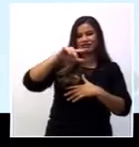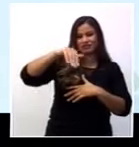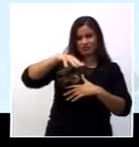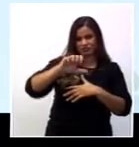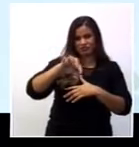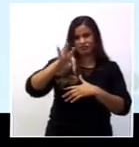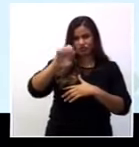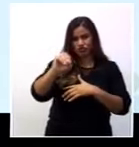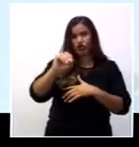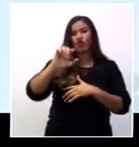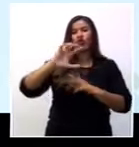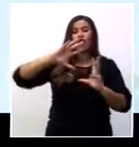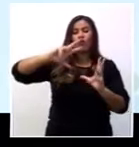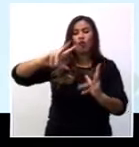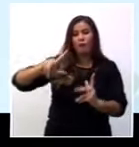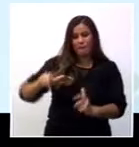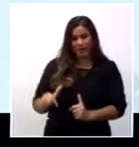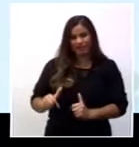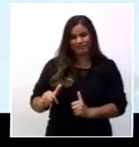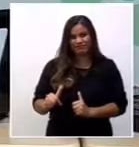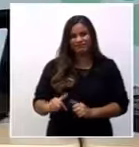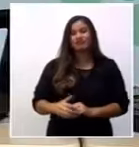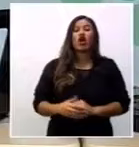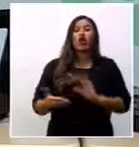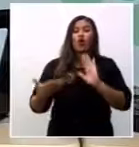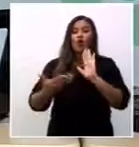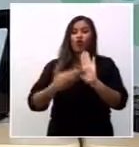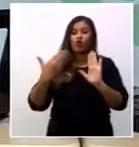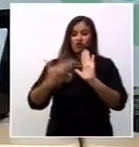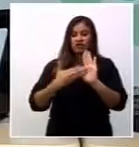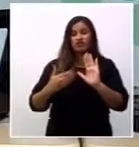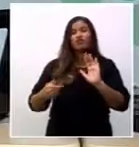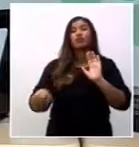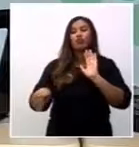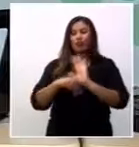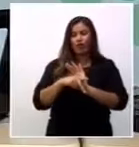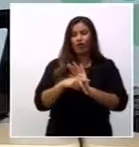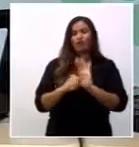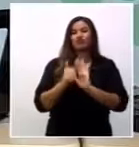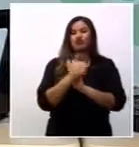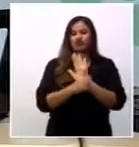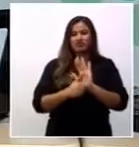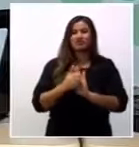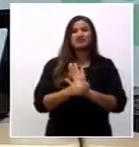Esse livro, ele está digital, né, e está lá